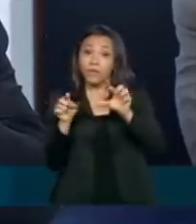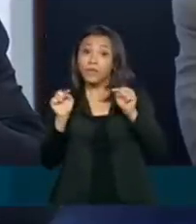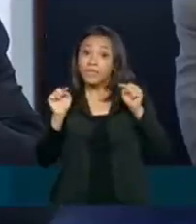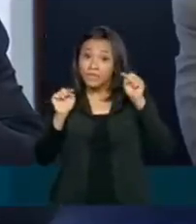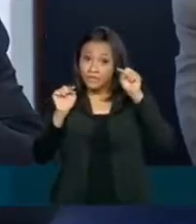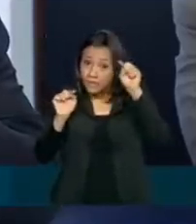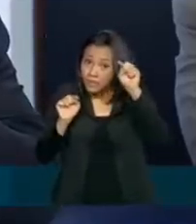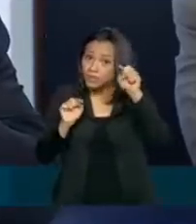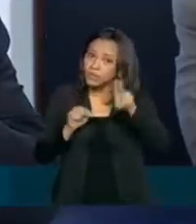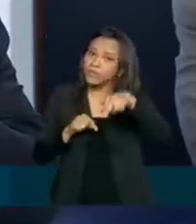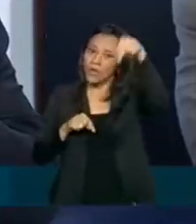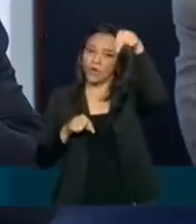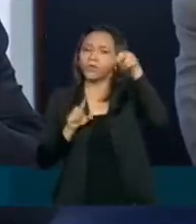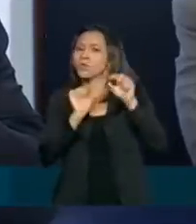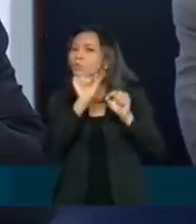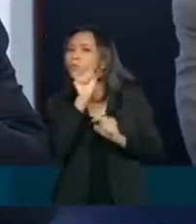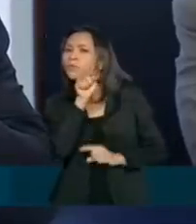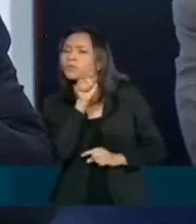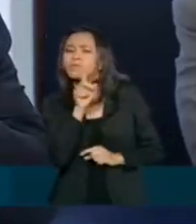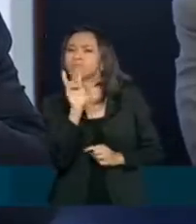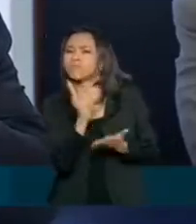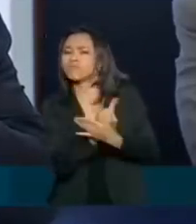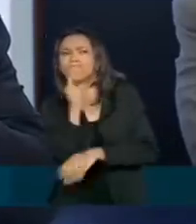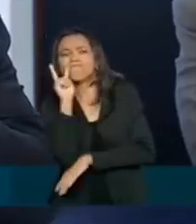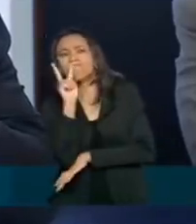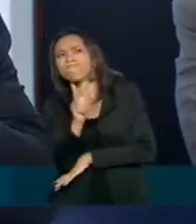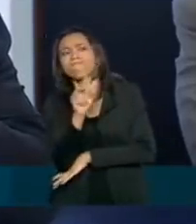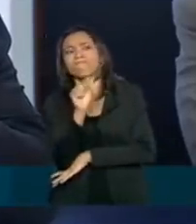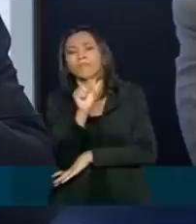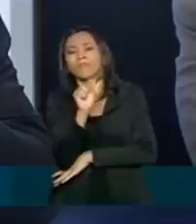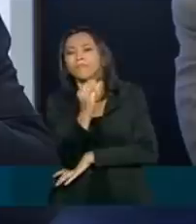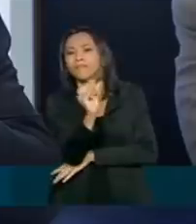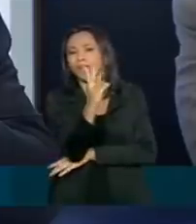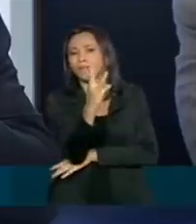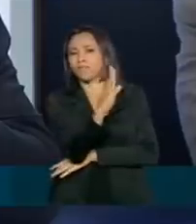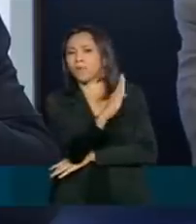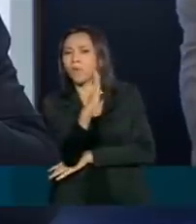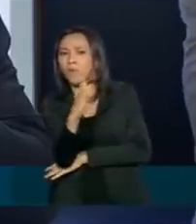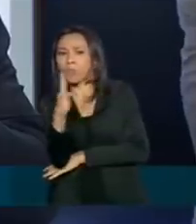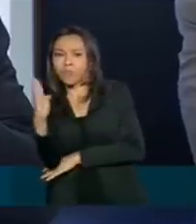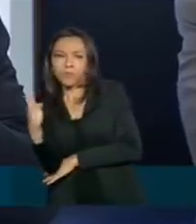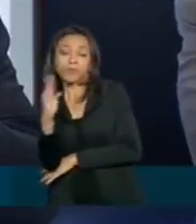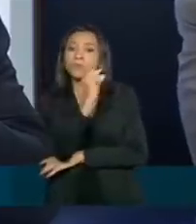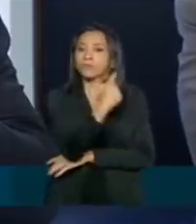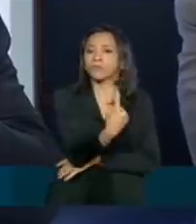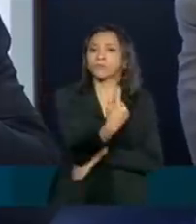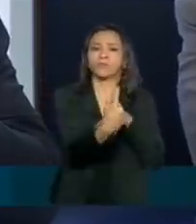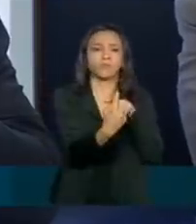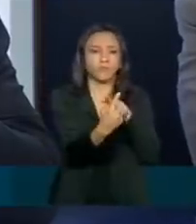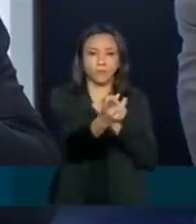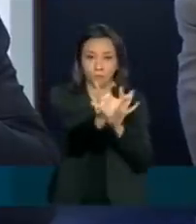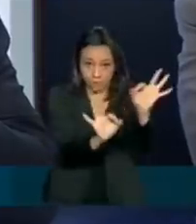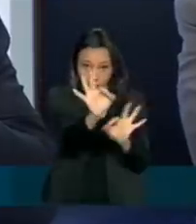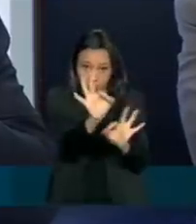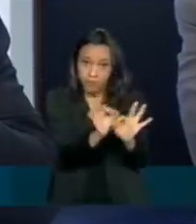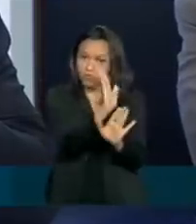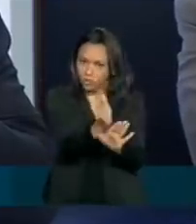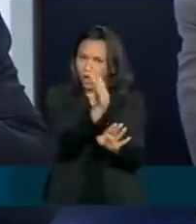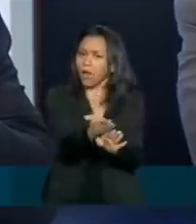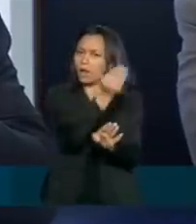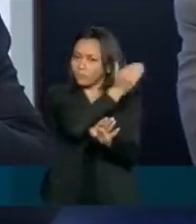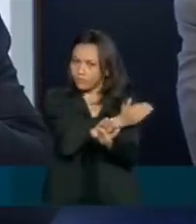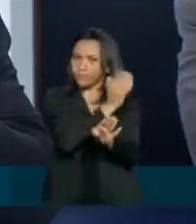Norte, nós vemos ali que são 3 etapas. A preparação, que já aconteceu,